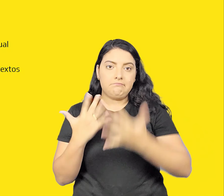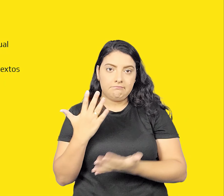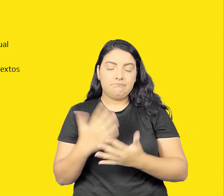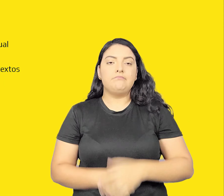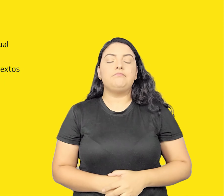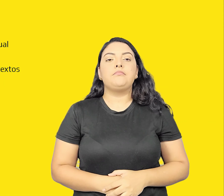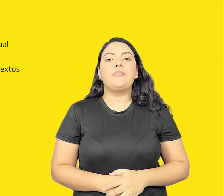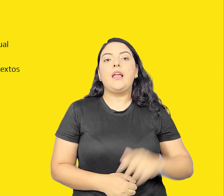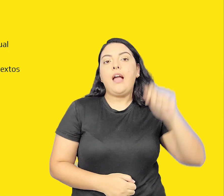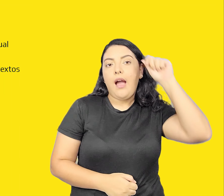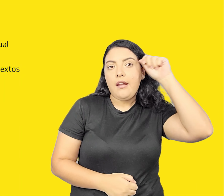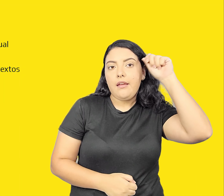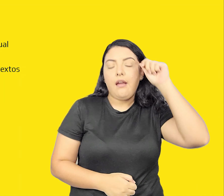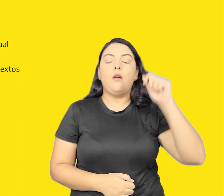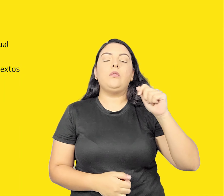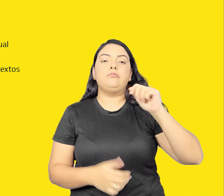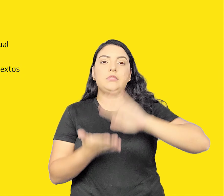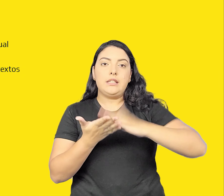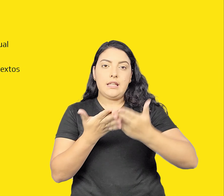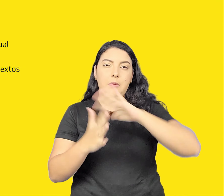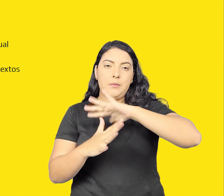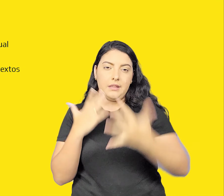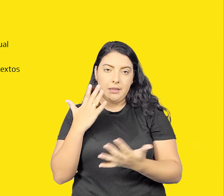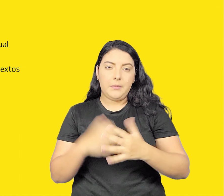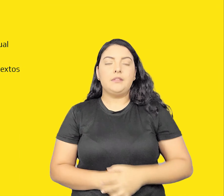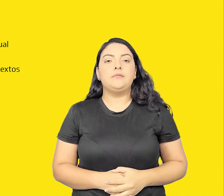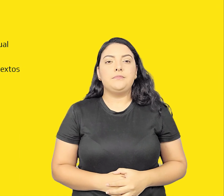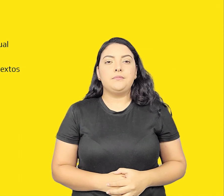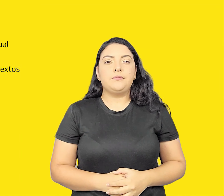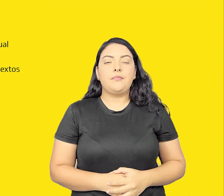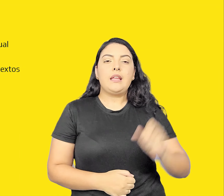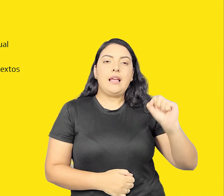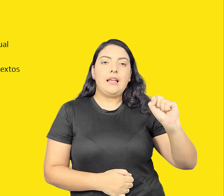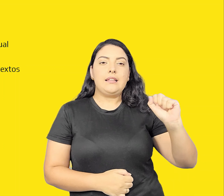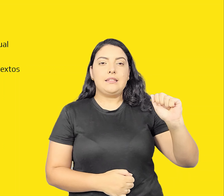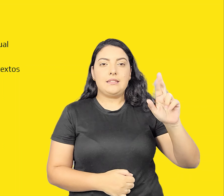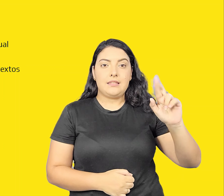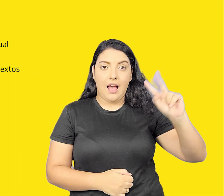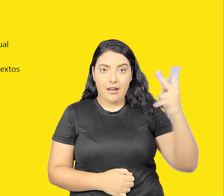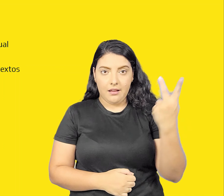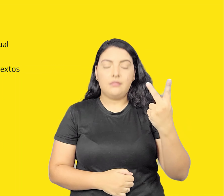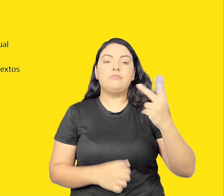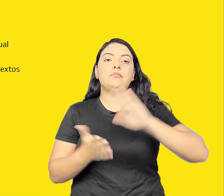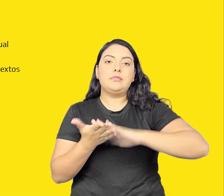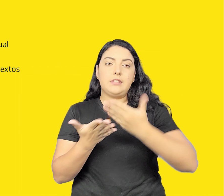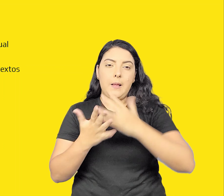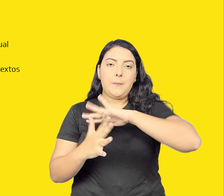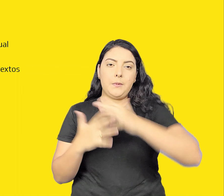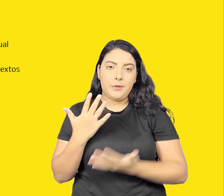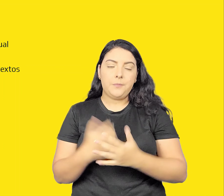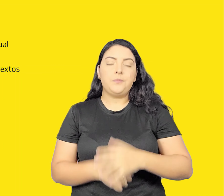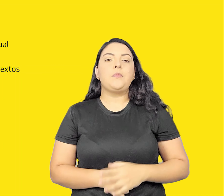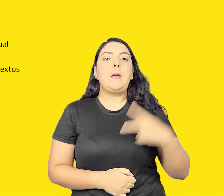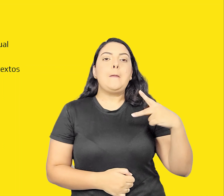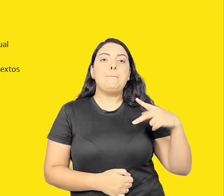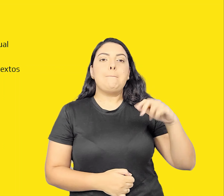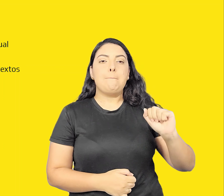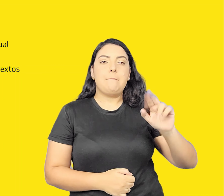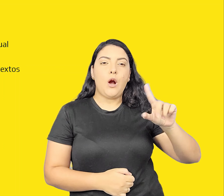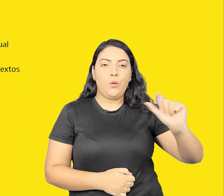Intérprete de Libras Ariel Ferreira Intérprete de Libras Sara Oliveira Intérprete de Libras